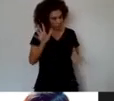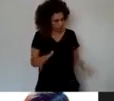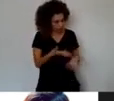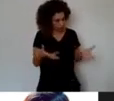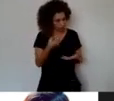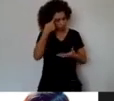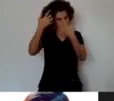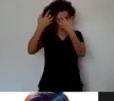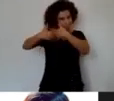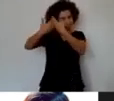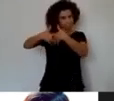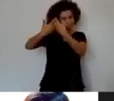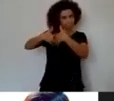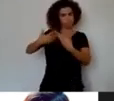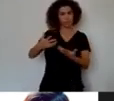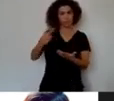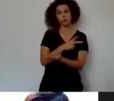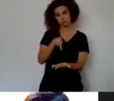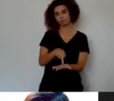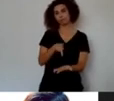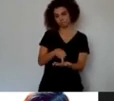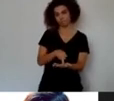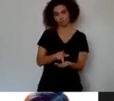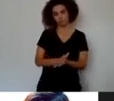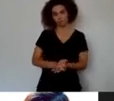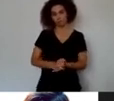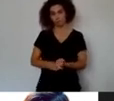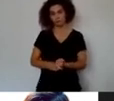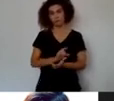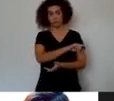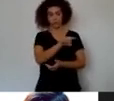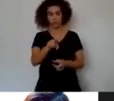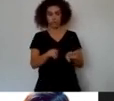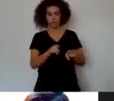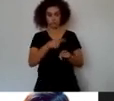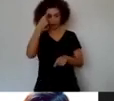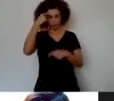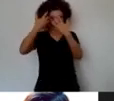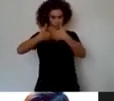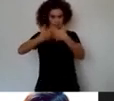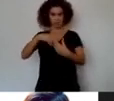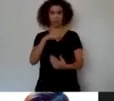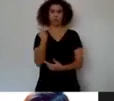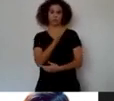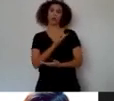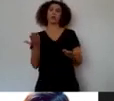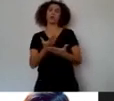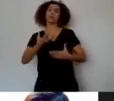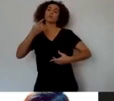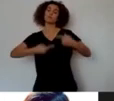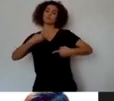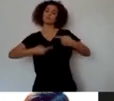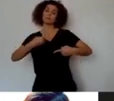essa reflexão aconteça, né? Para que eles comecem a pensar. Já que a gente está tendo essa discussão aqui, a gente precisa construir